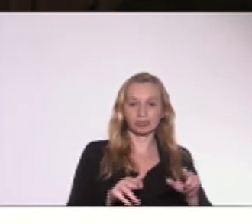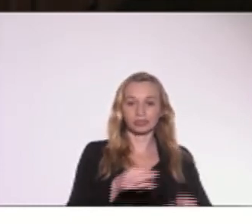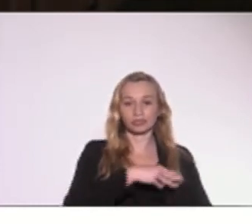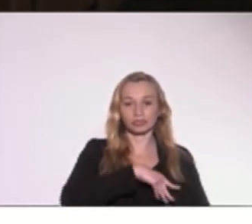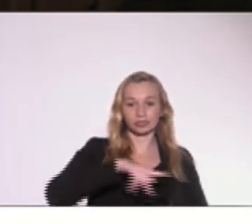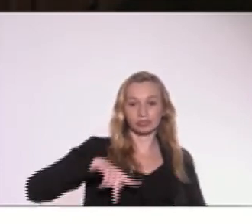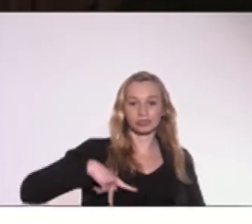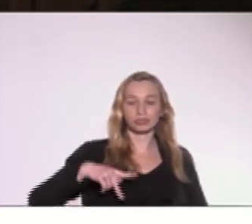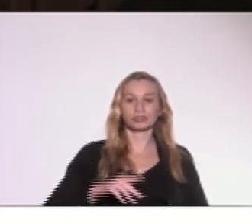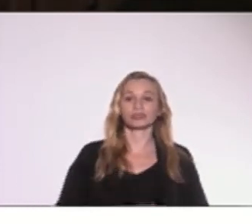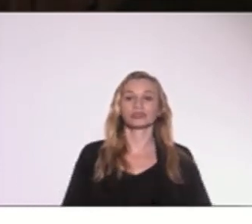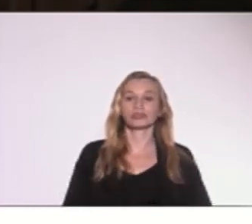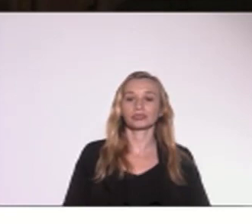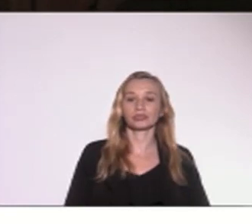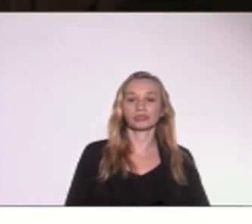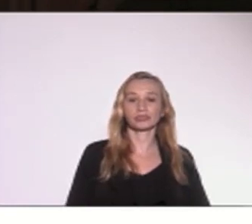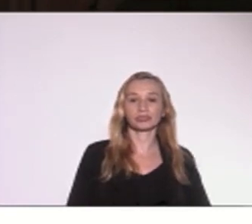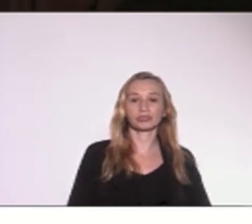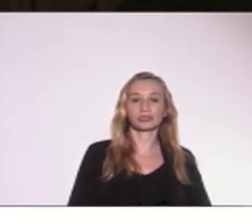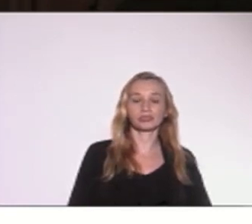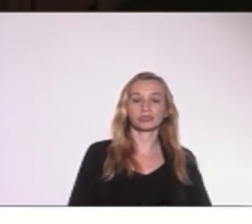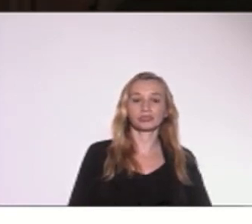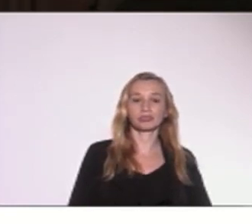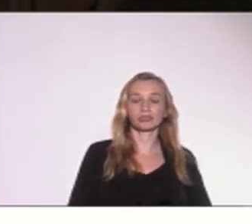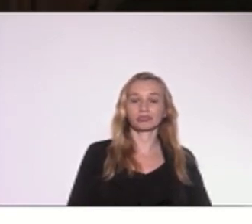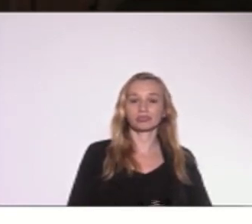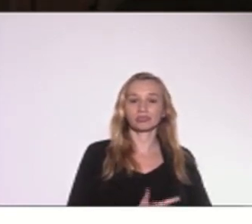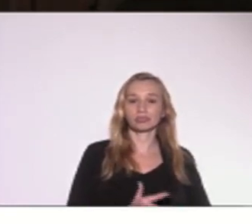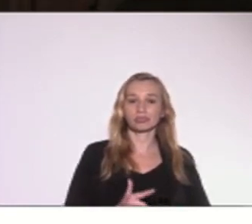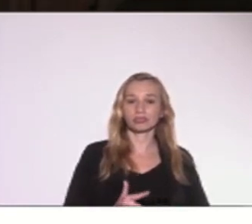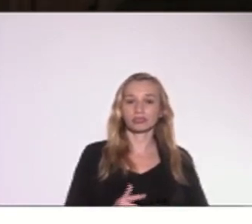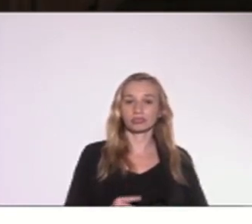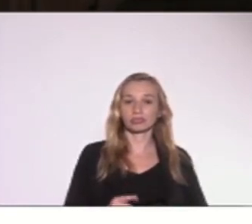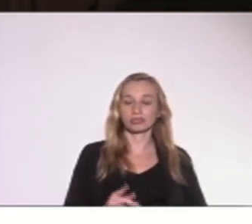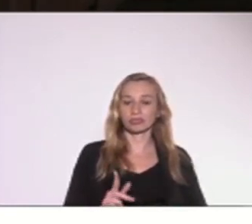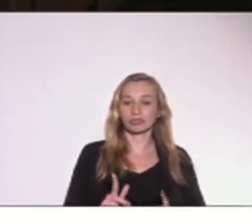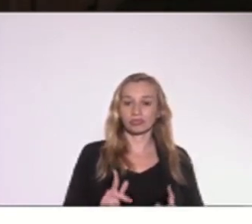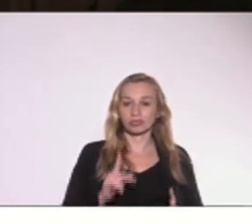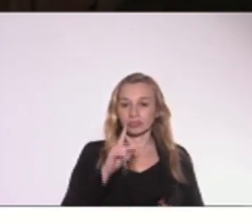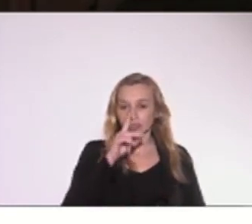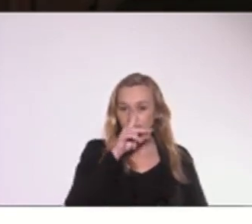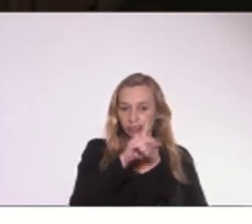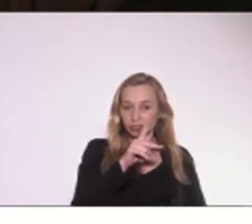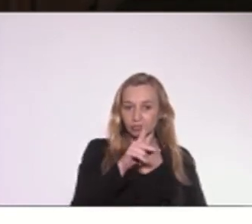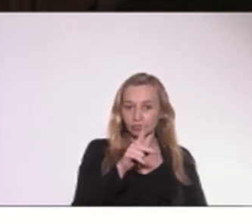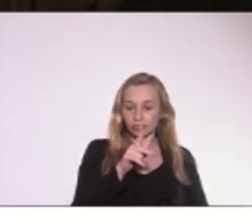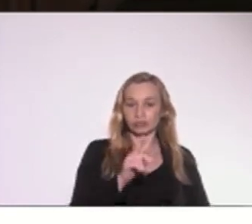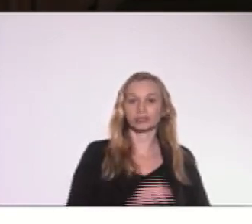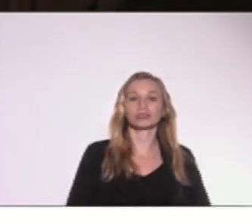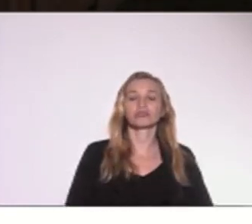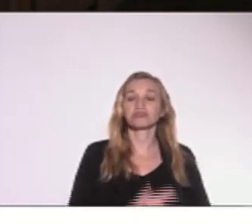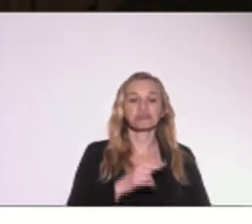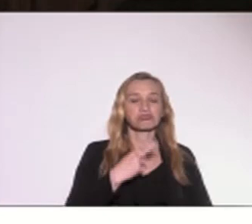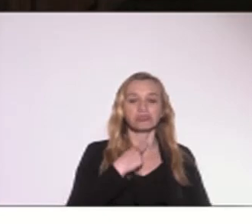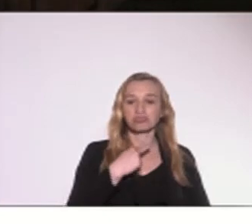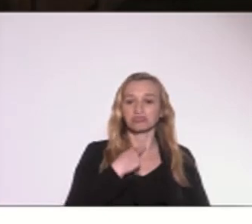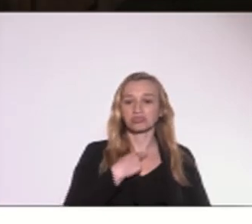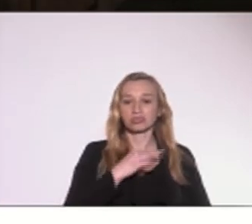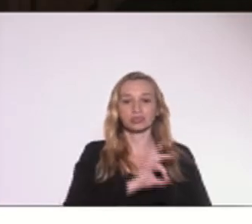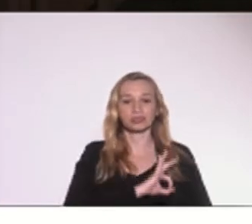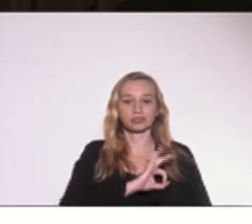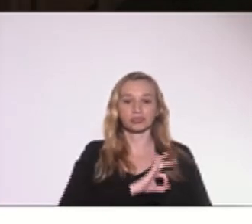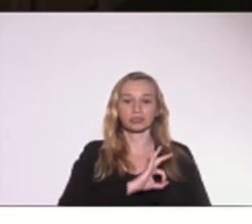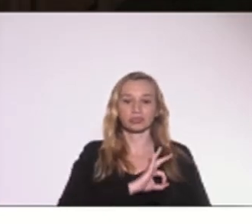Mas não há corrente tão forte quanto o seu elo mais fraco. Não pode a Polícia Civil de